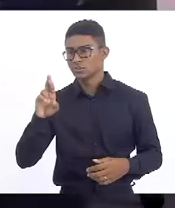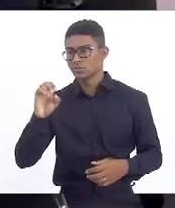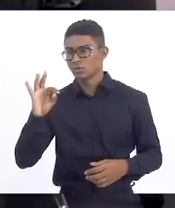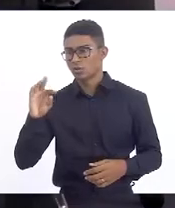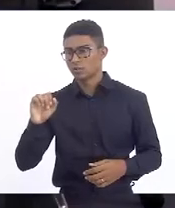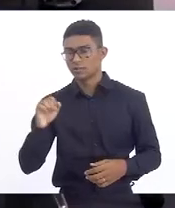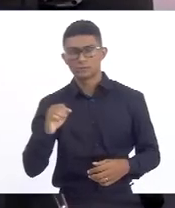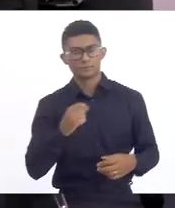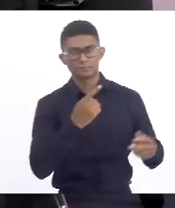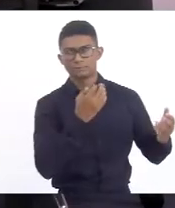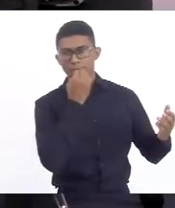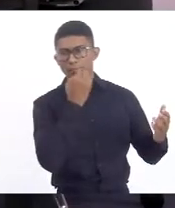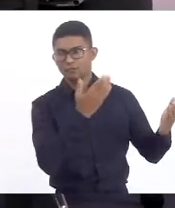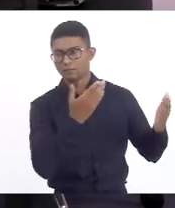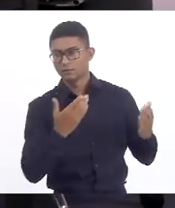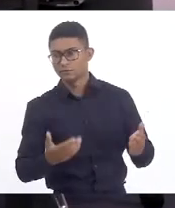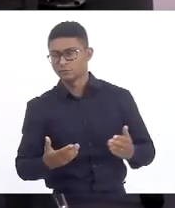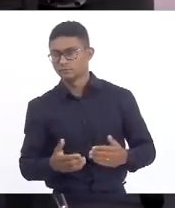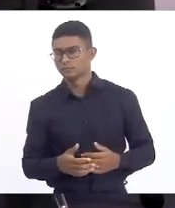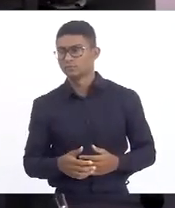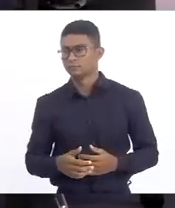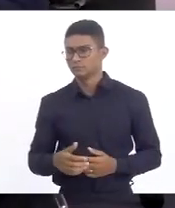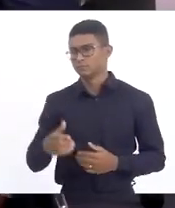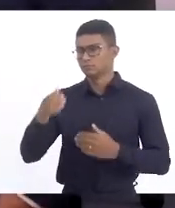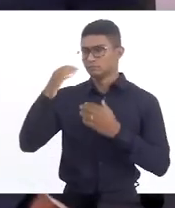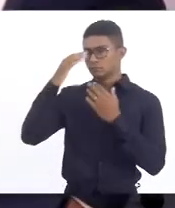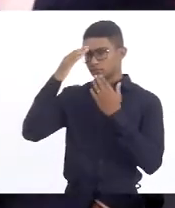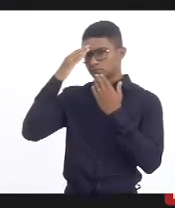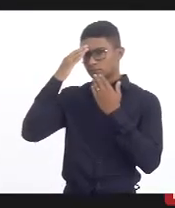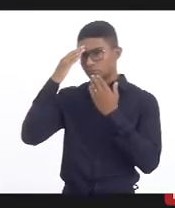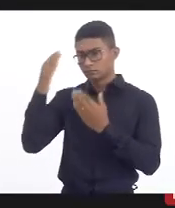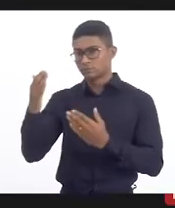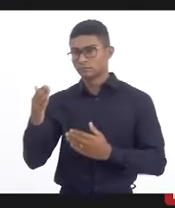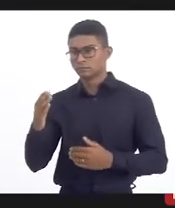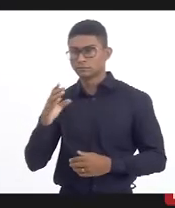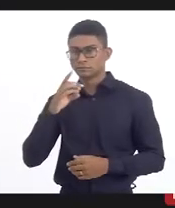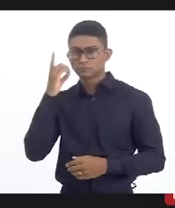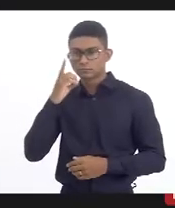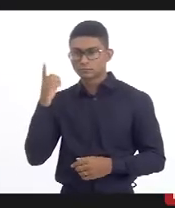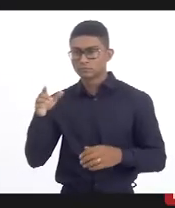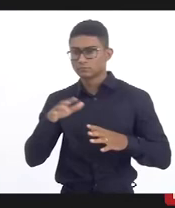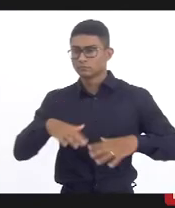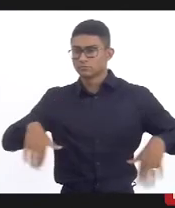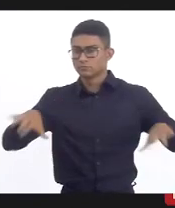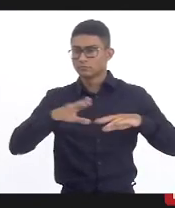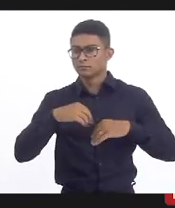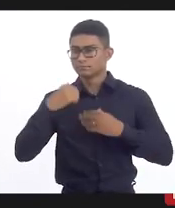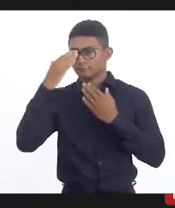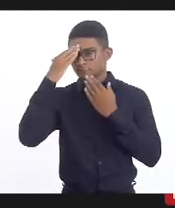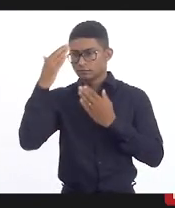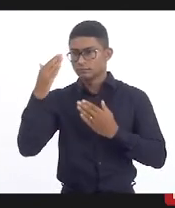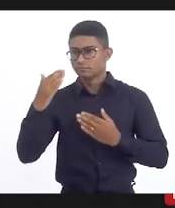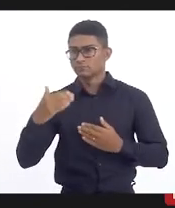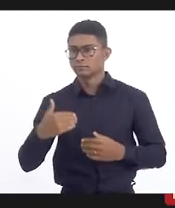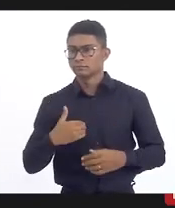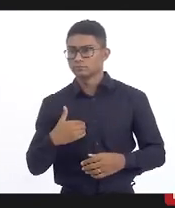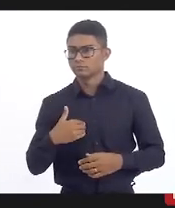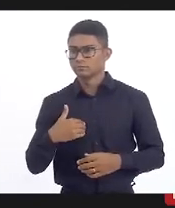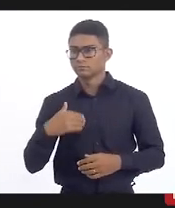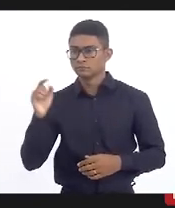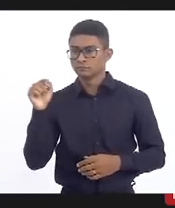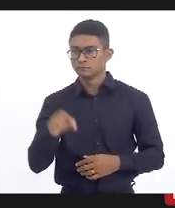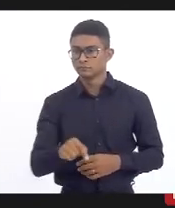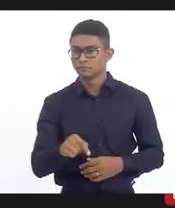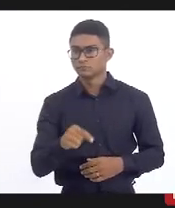seja bem-vindo. Muito obrigado, deputada Lucinha, deputado Valdeque. Quero agradecer imensamente a oportunidade. Quero saudar